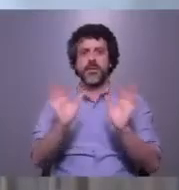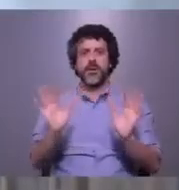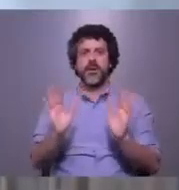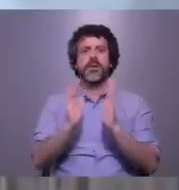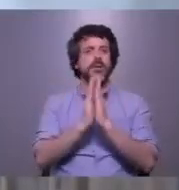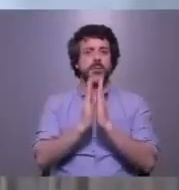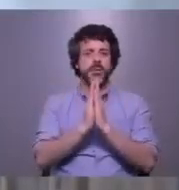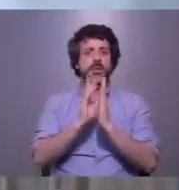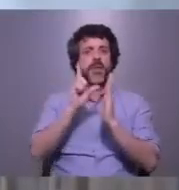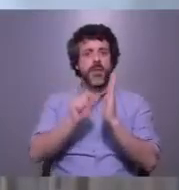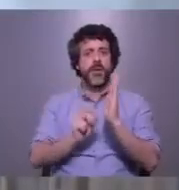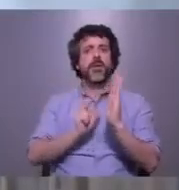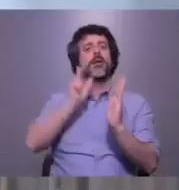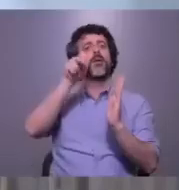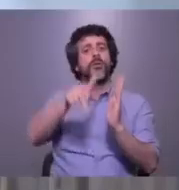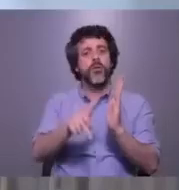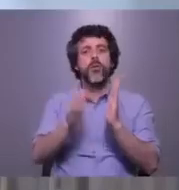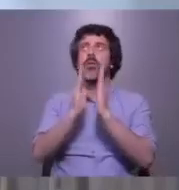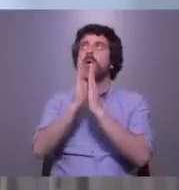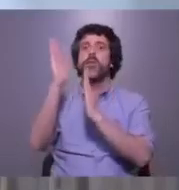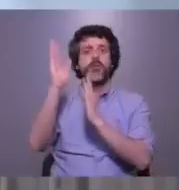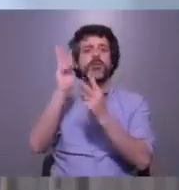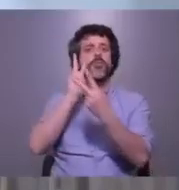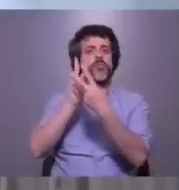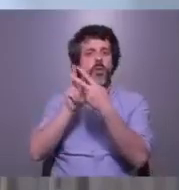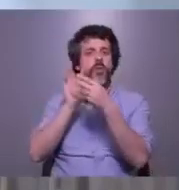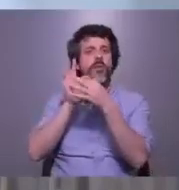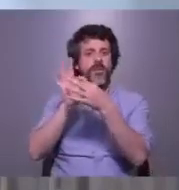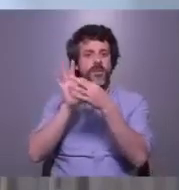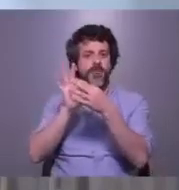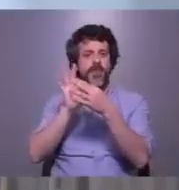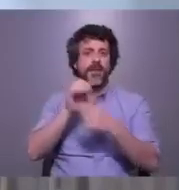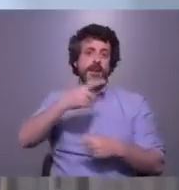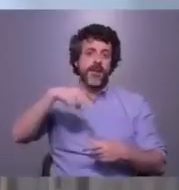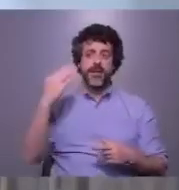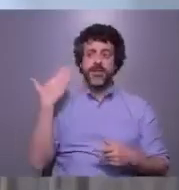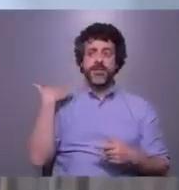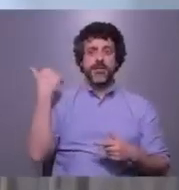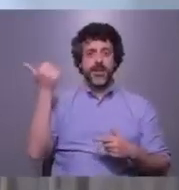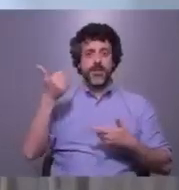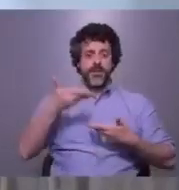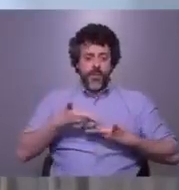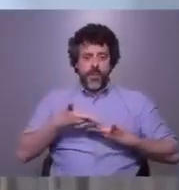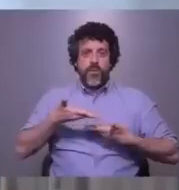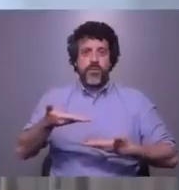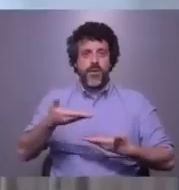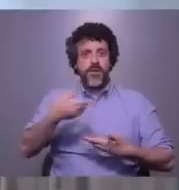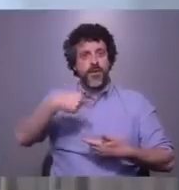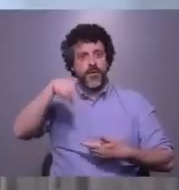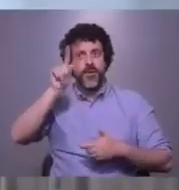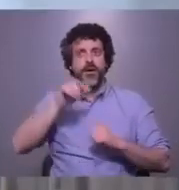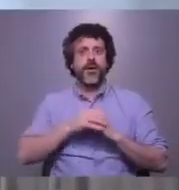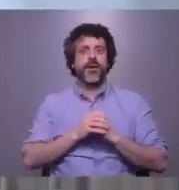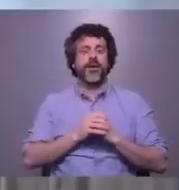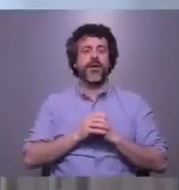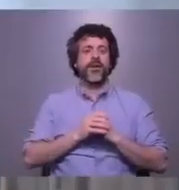Deus. E nós somos chamados a este encontro, somos convidados a este encontro, a procurar